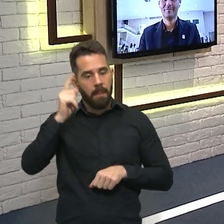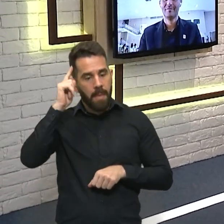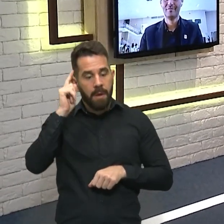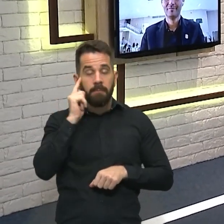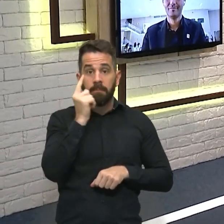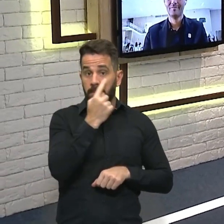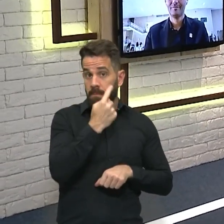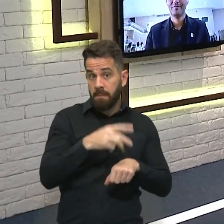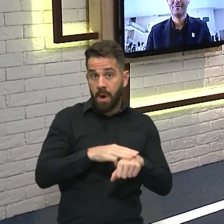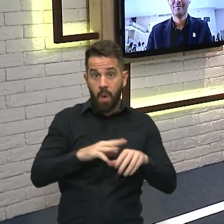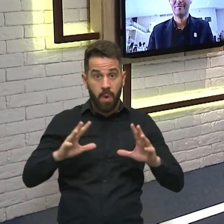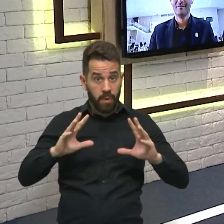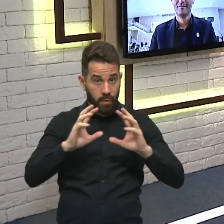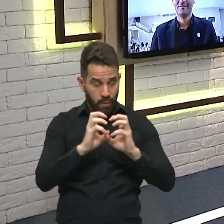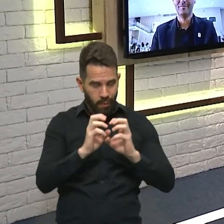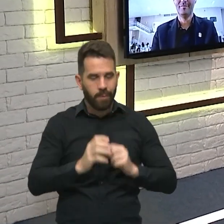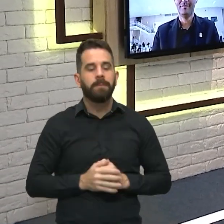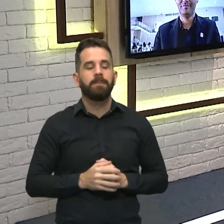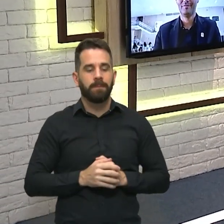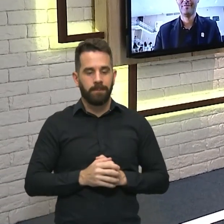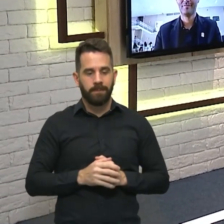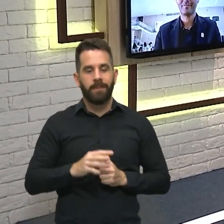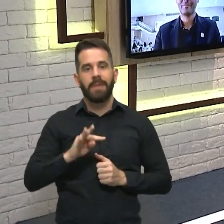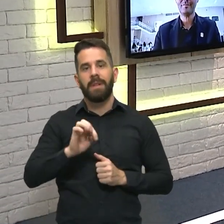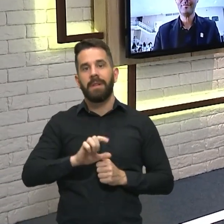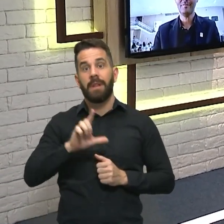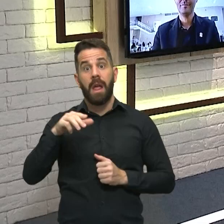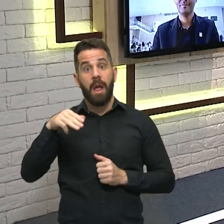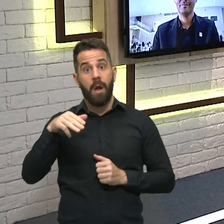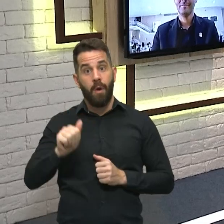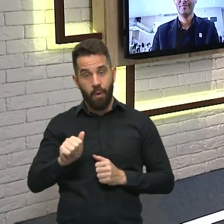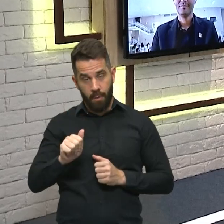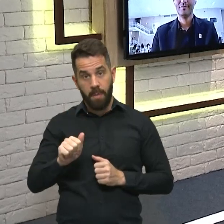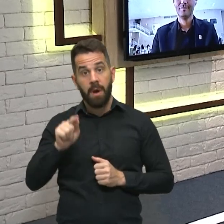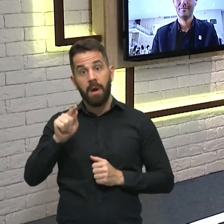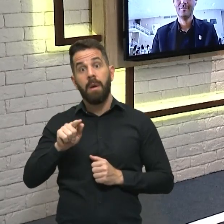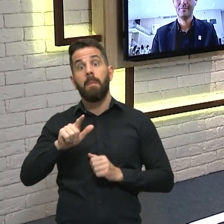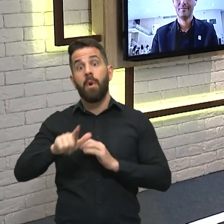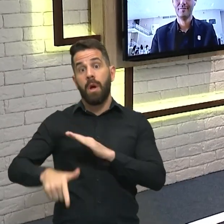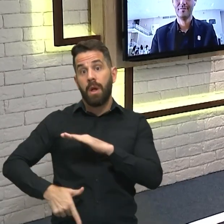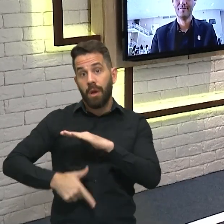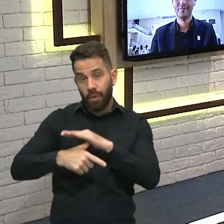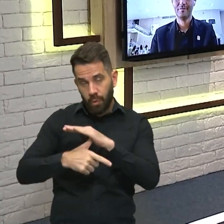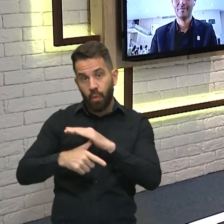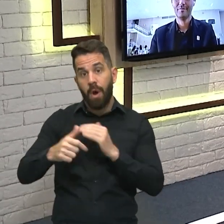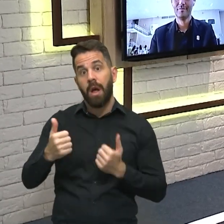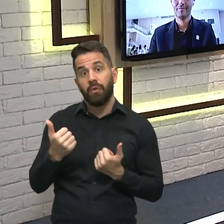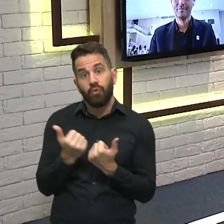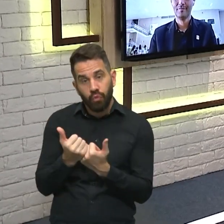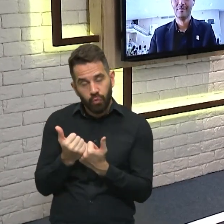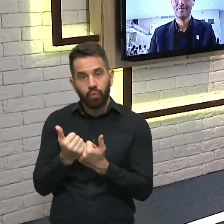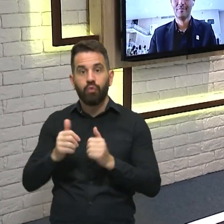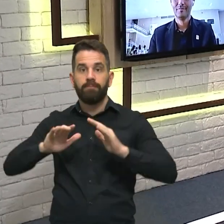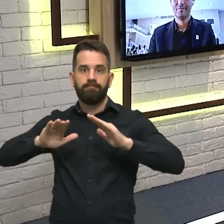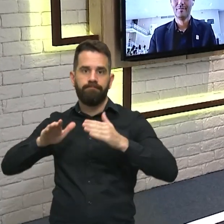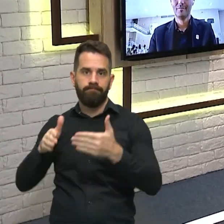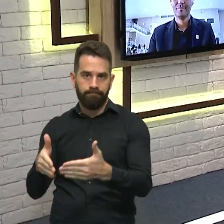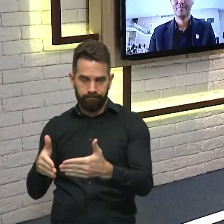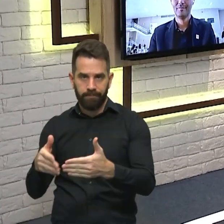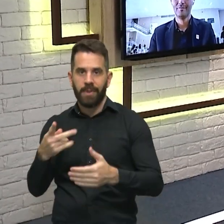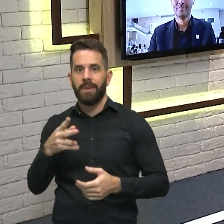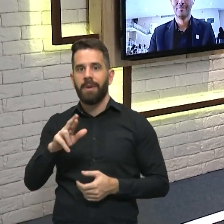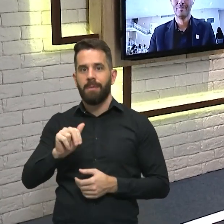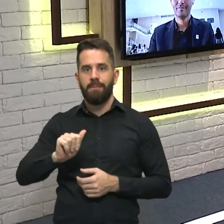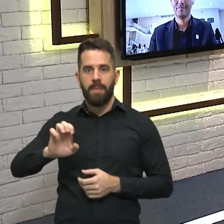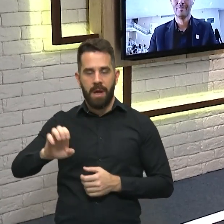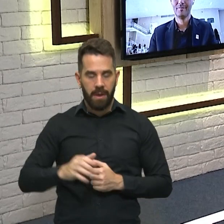com a gente a professora Thelma Garcia, pró-reitora adjunta de assuntos estudantis. Ela se descreve como uma mulher de